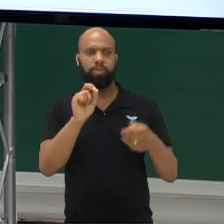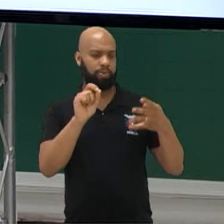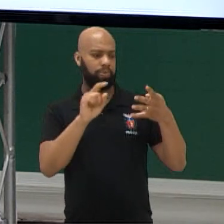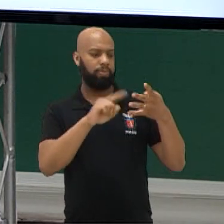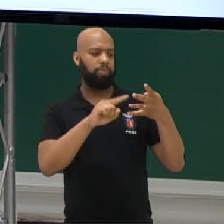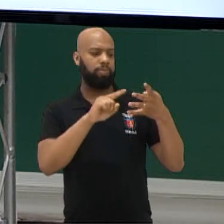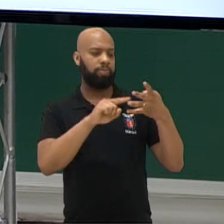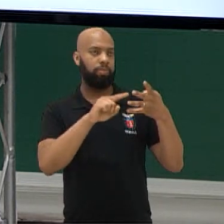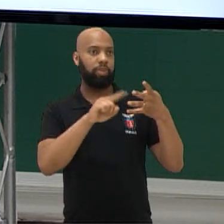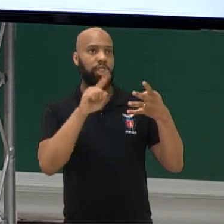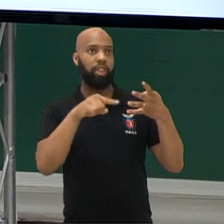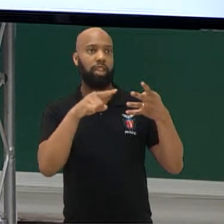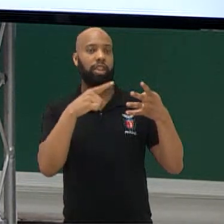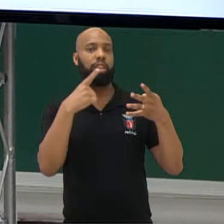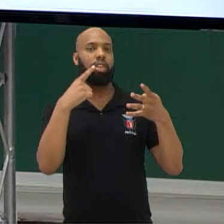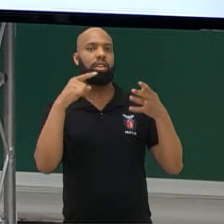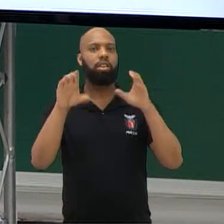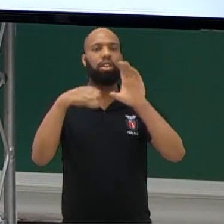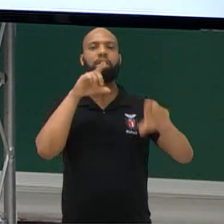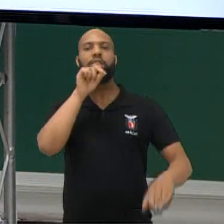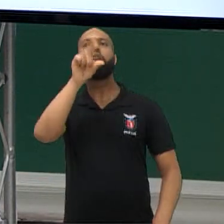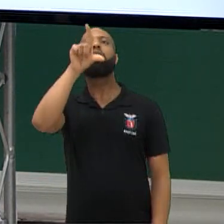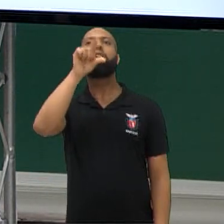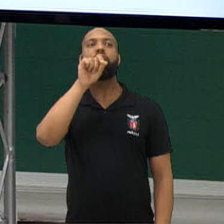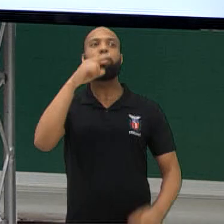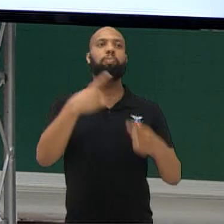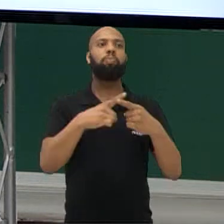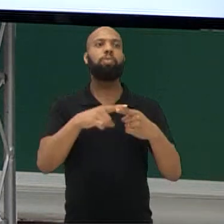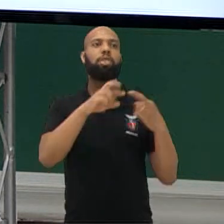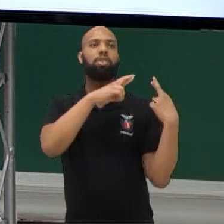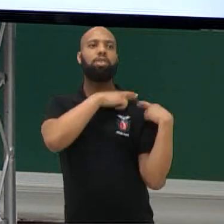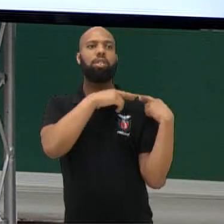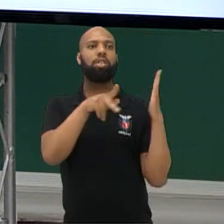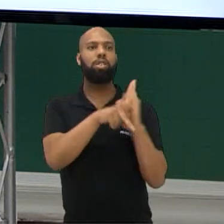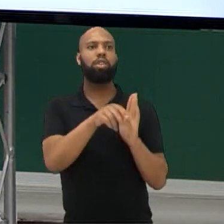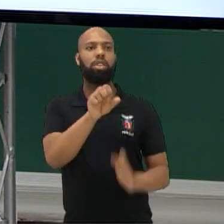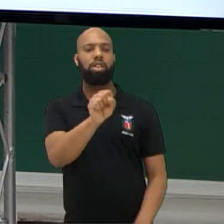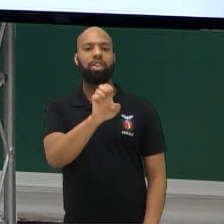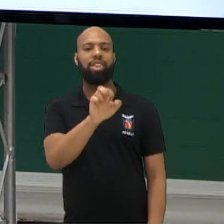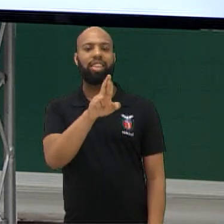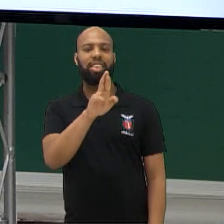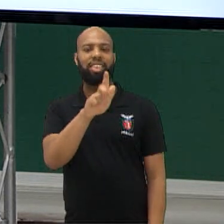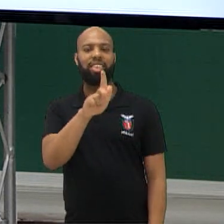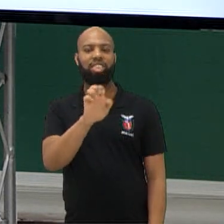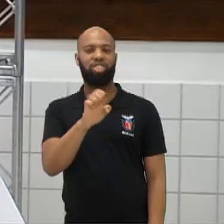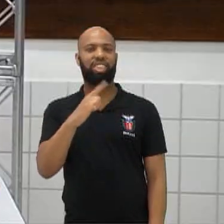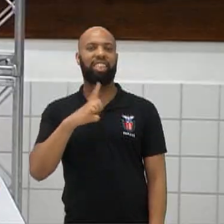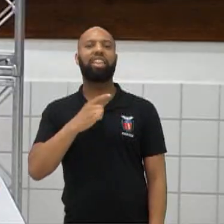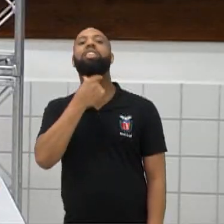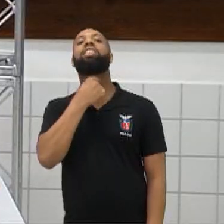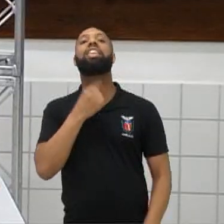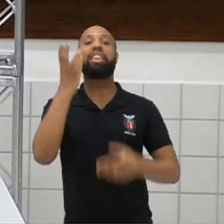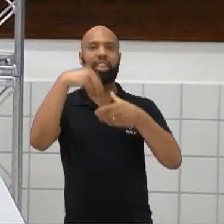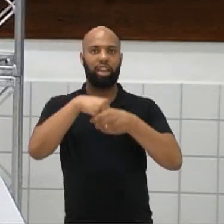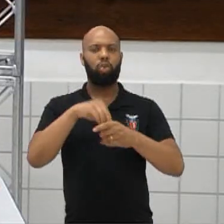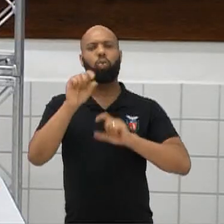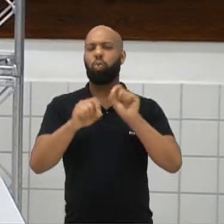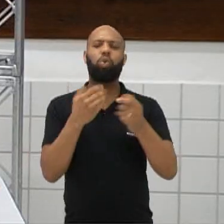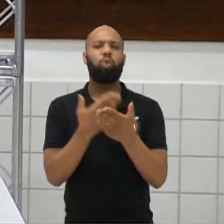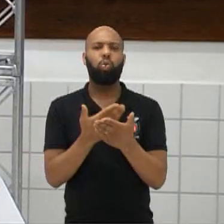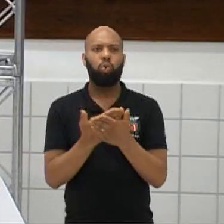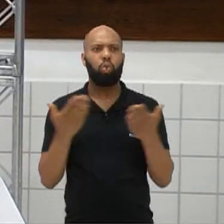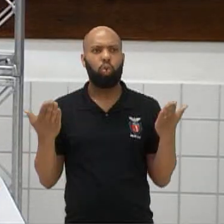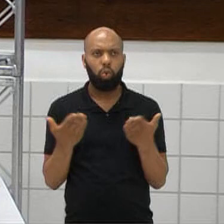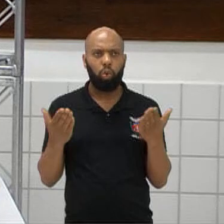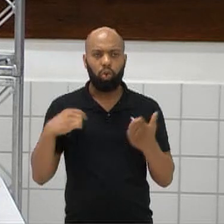sons, acertou, porque a emissão de som é responsabilidade da siringe, tá? Então, o que nós falamos na aula de hoje, pessoal?